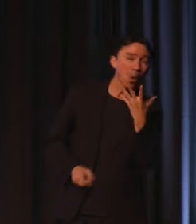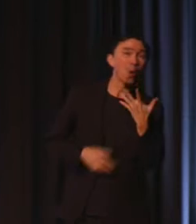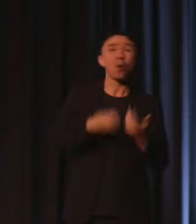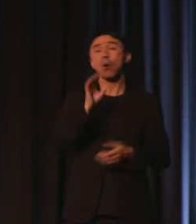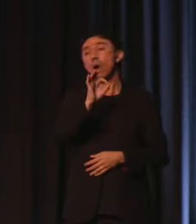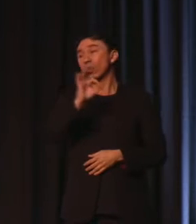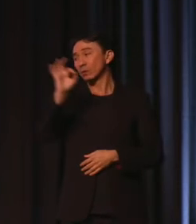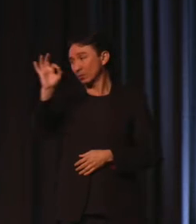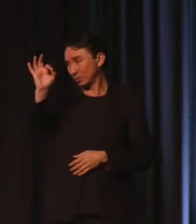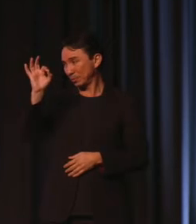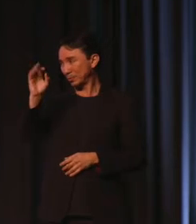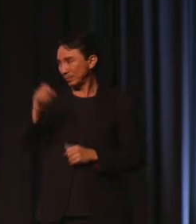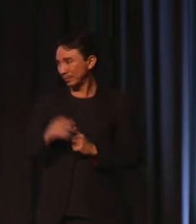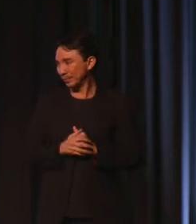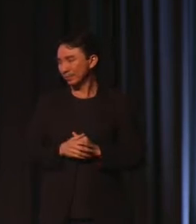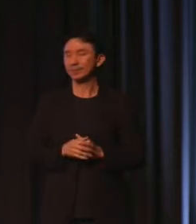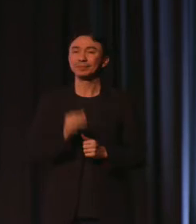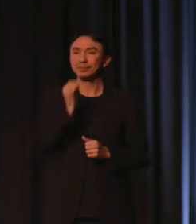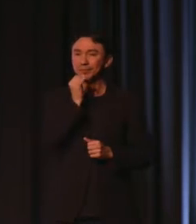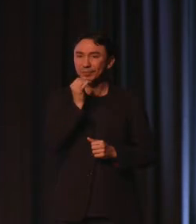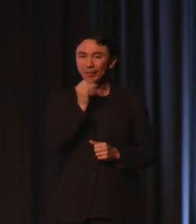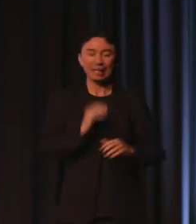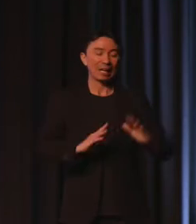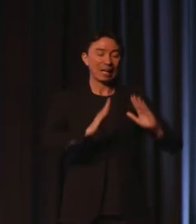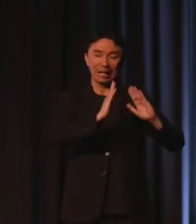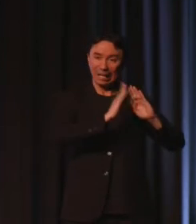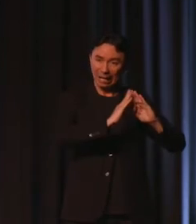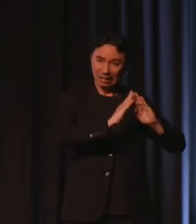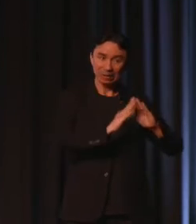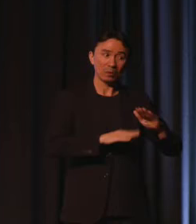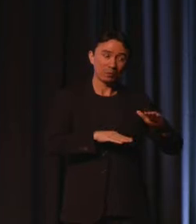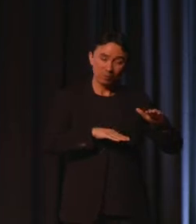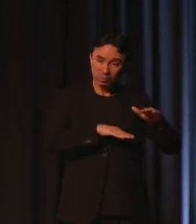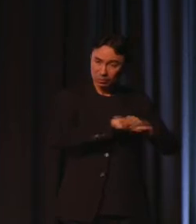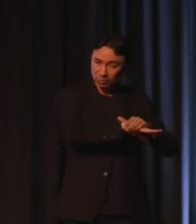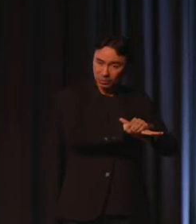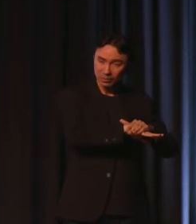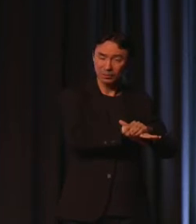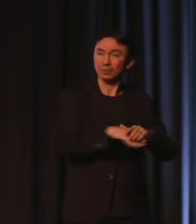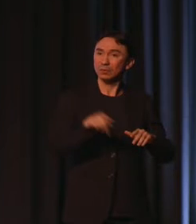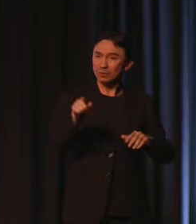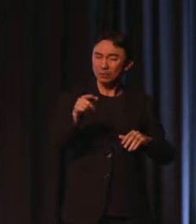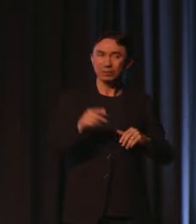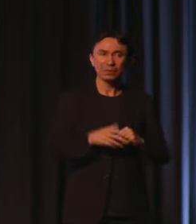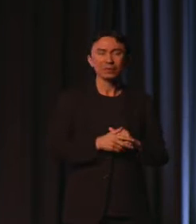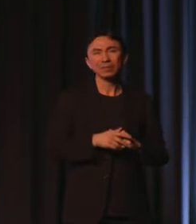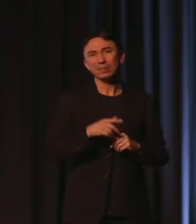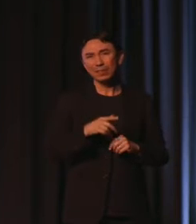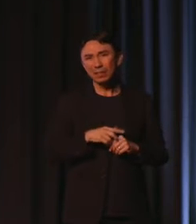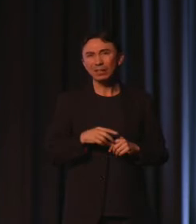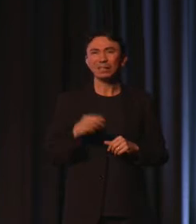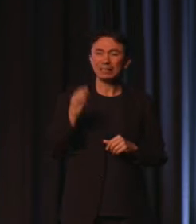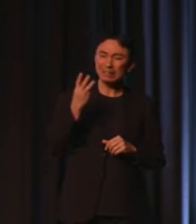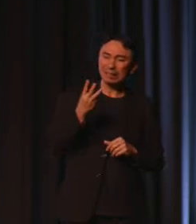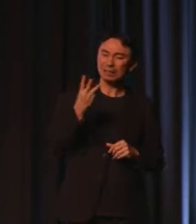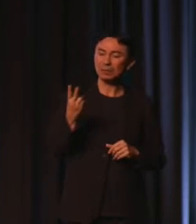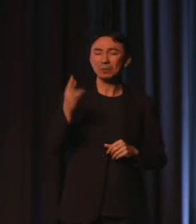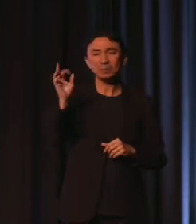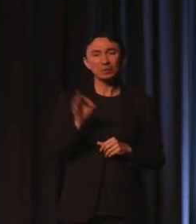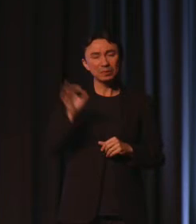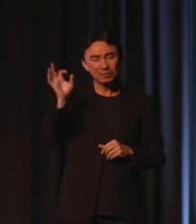gente vê que o fato de armazenar em casa, você não tem um gargalo, né? Você tem ali 28%,